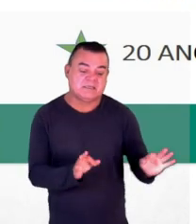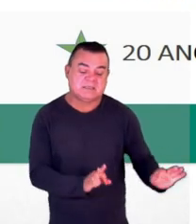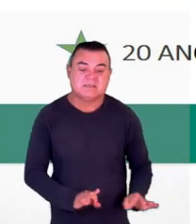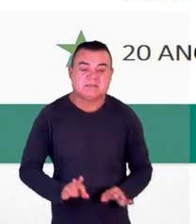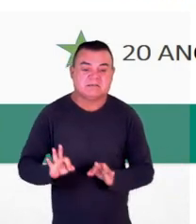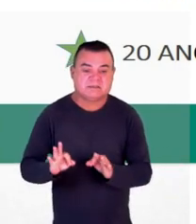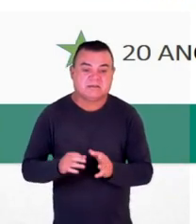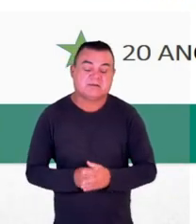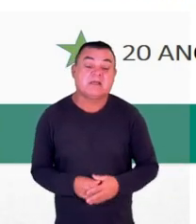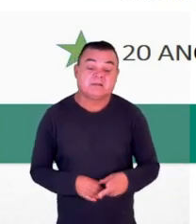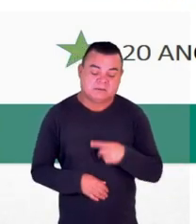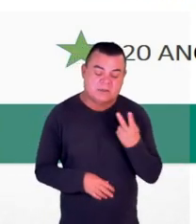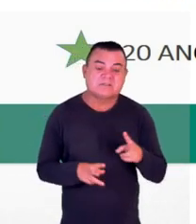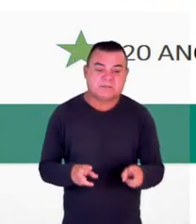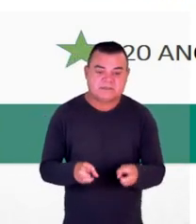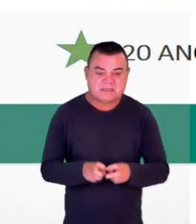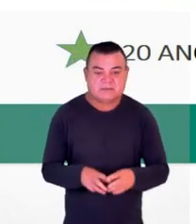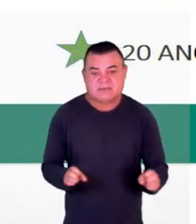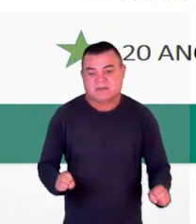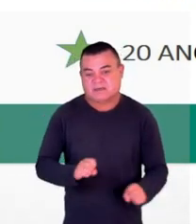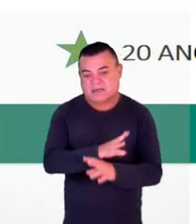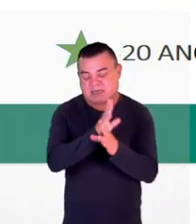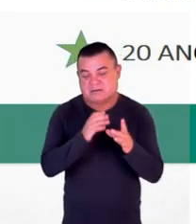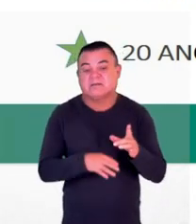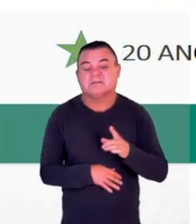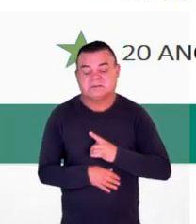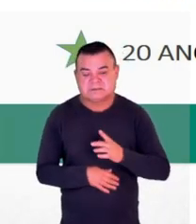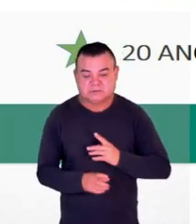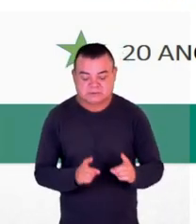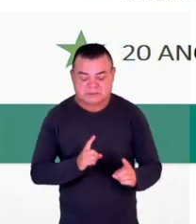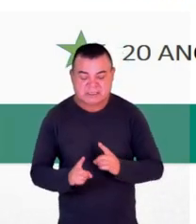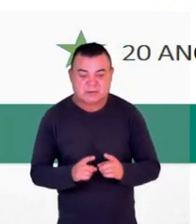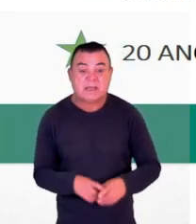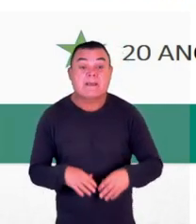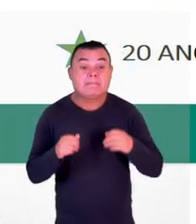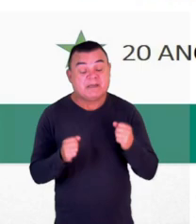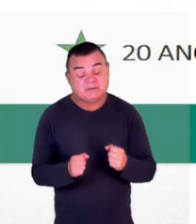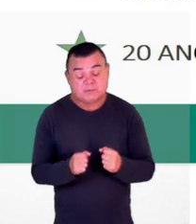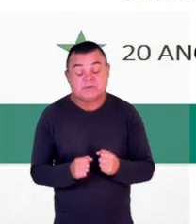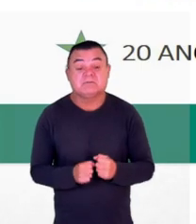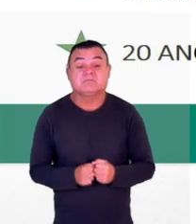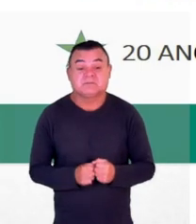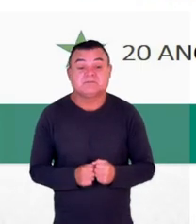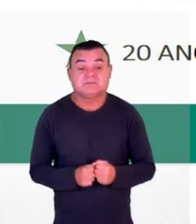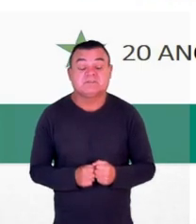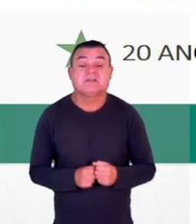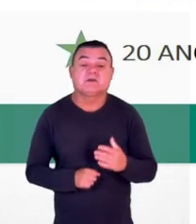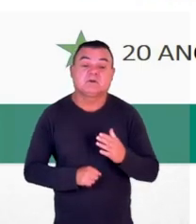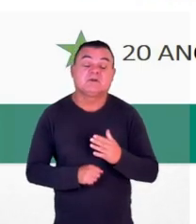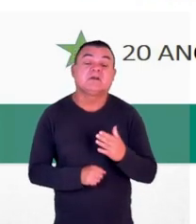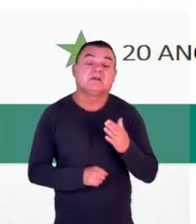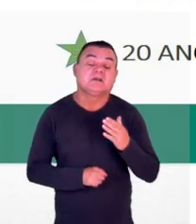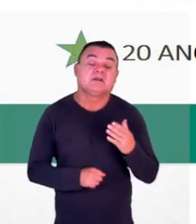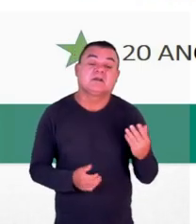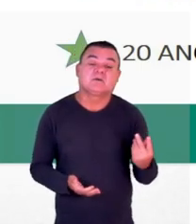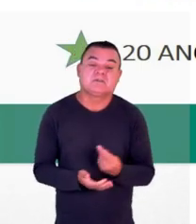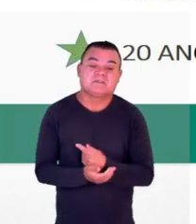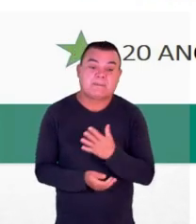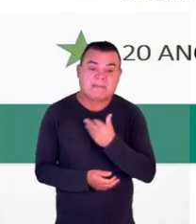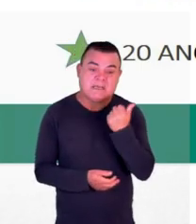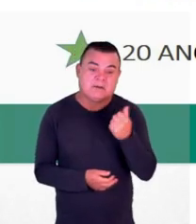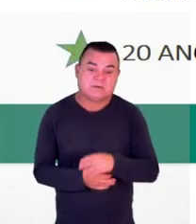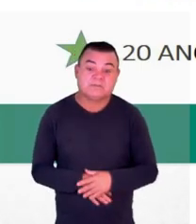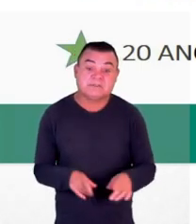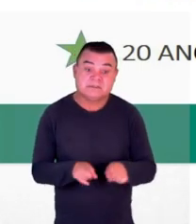percebe que Claro tem uma conversa uma conversação mas que talvez pudesse se fortalecer melhor aí esses elos né e valorizar muito